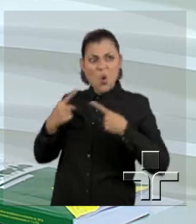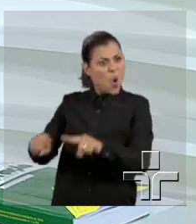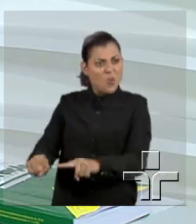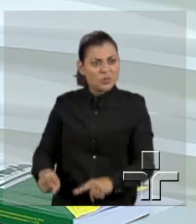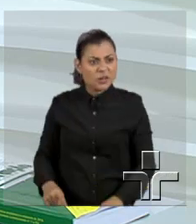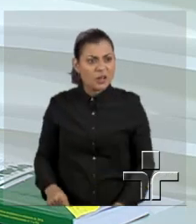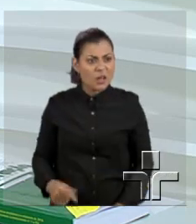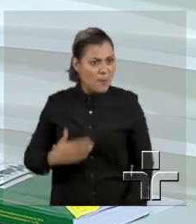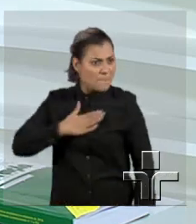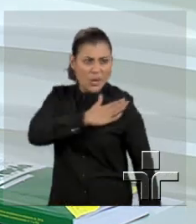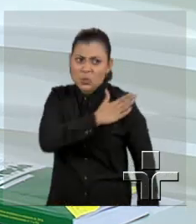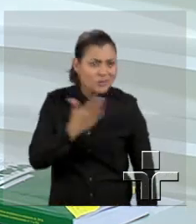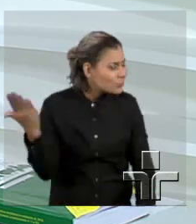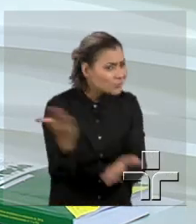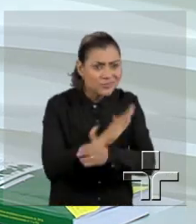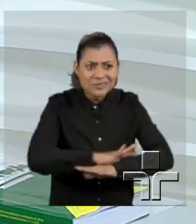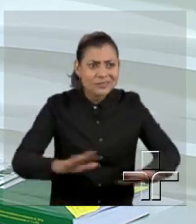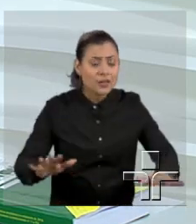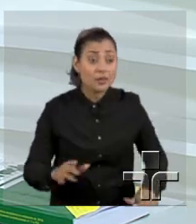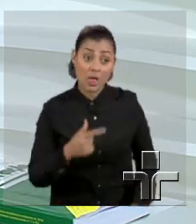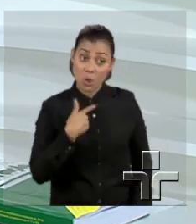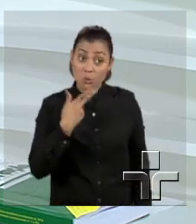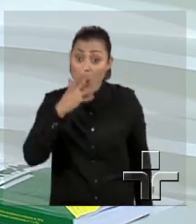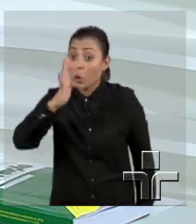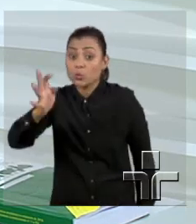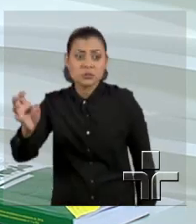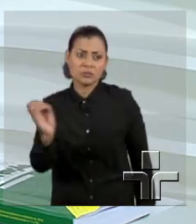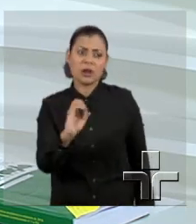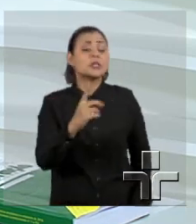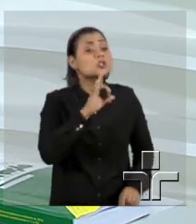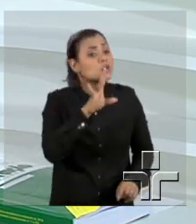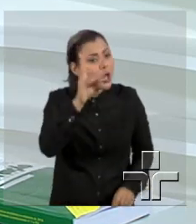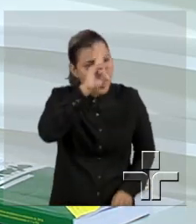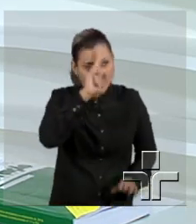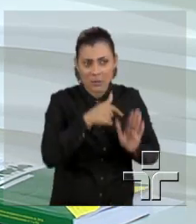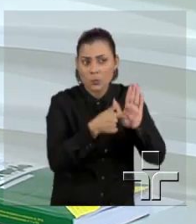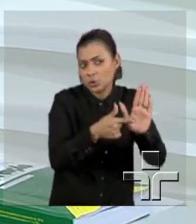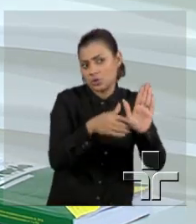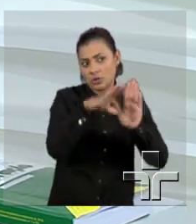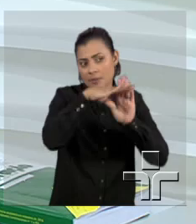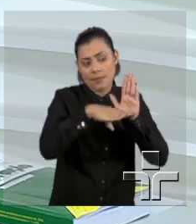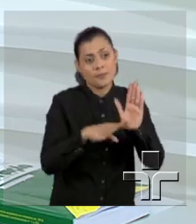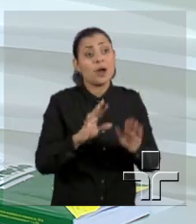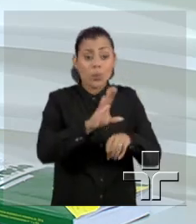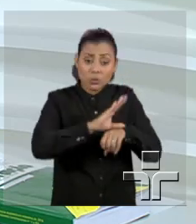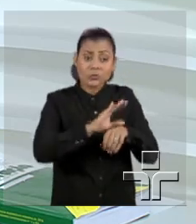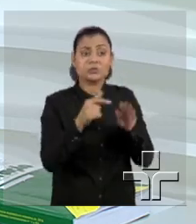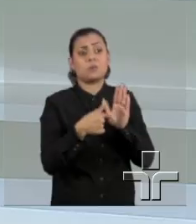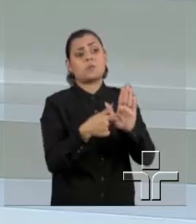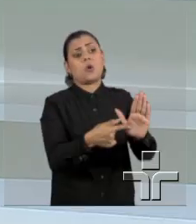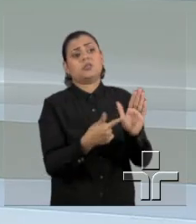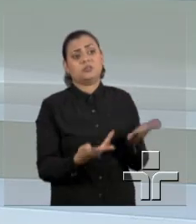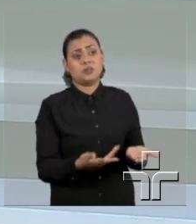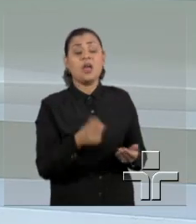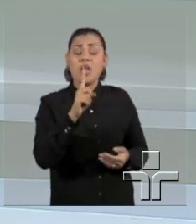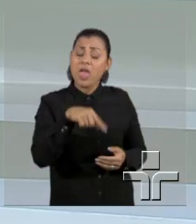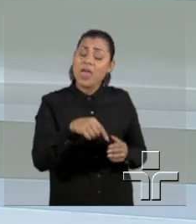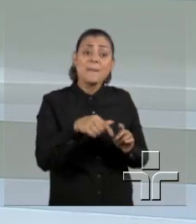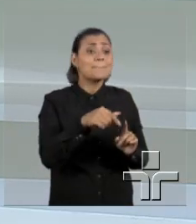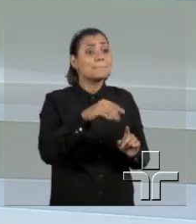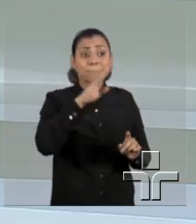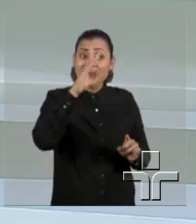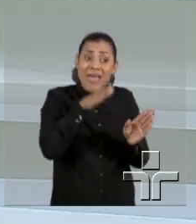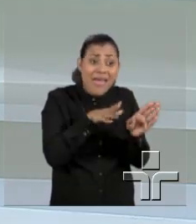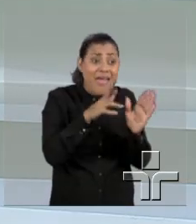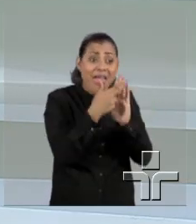um preconceituoso. Também não estou chamando ninguém de preconceituoso, apenas estou lembrando, né, o que exige a Constituição como princípios